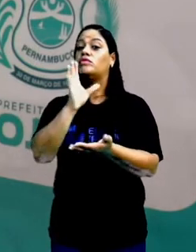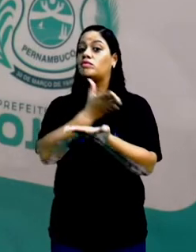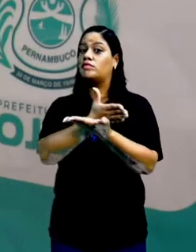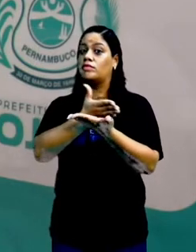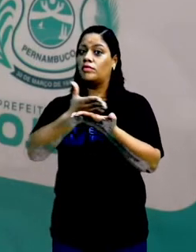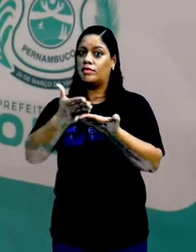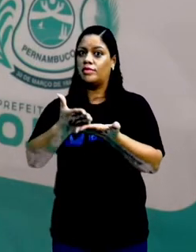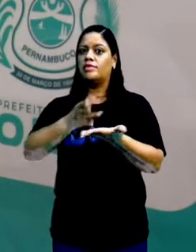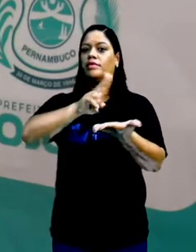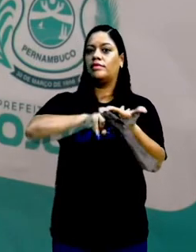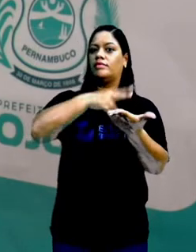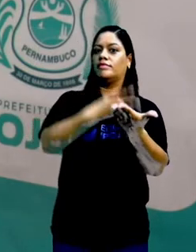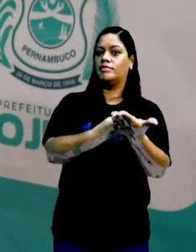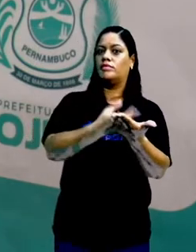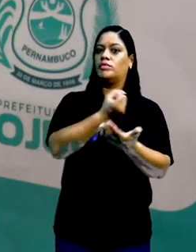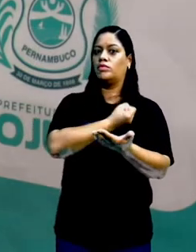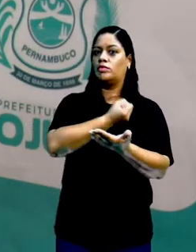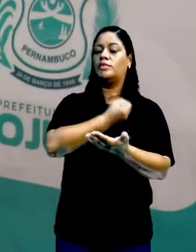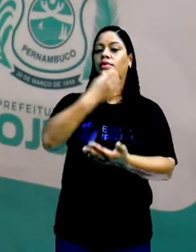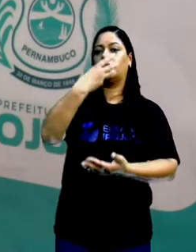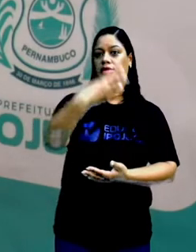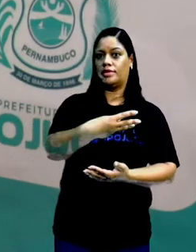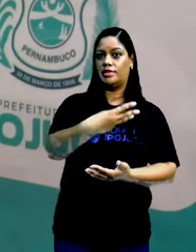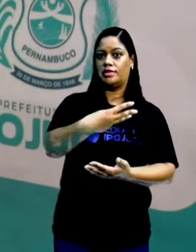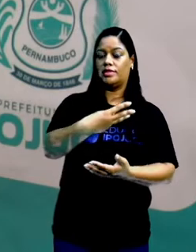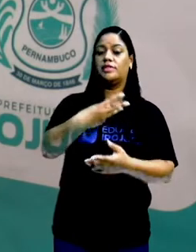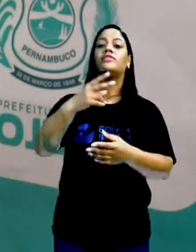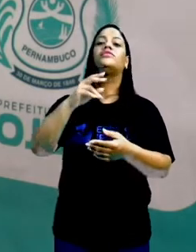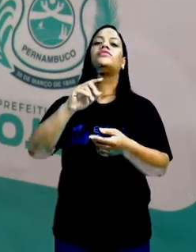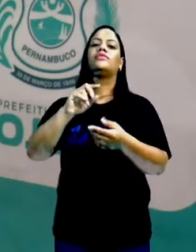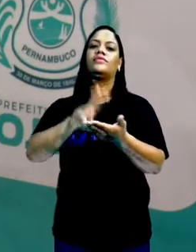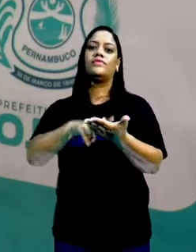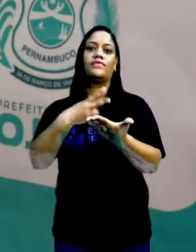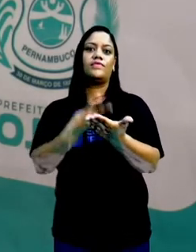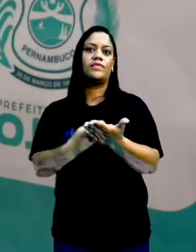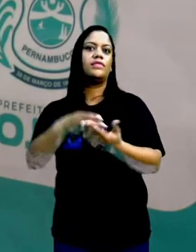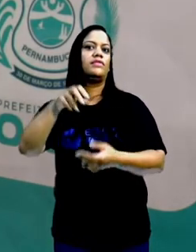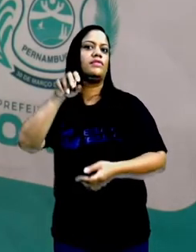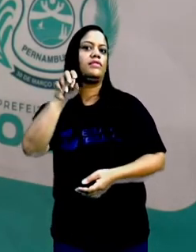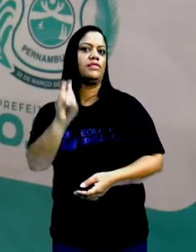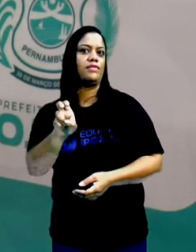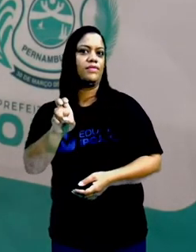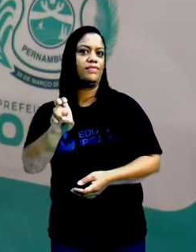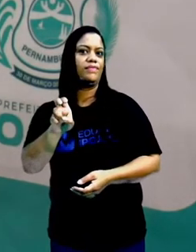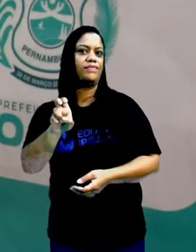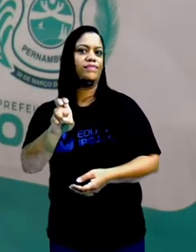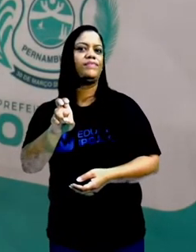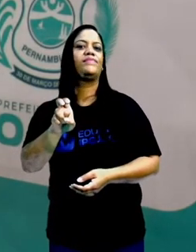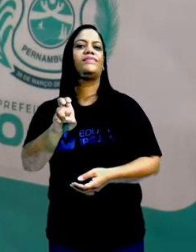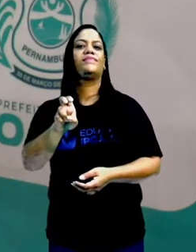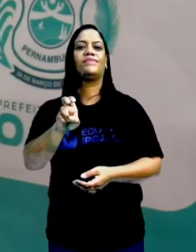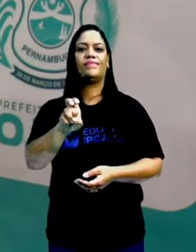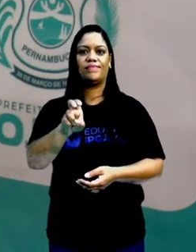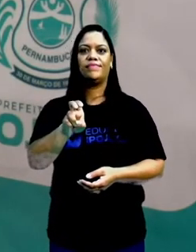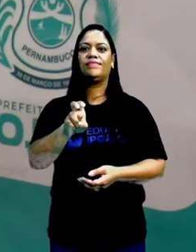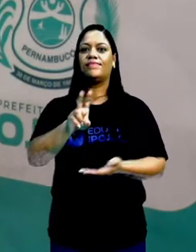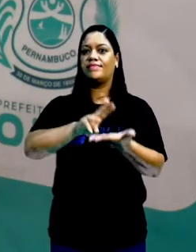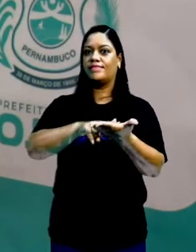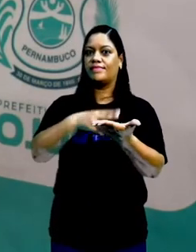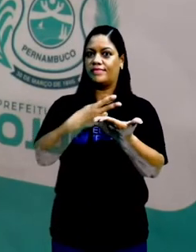pelo multiplicador. 3 vezes 5.